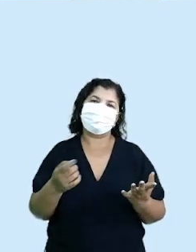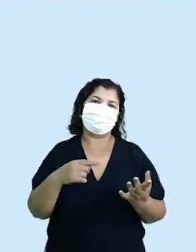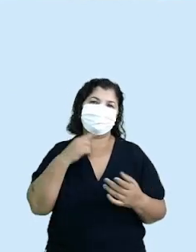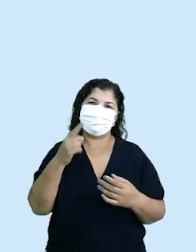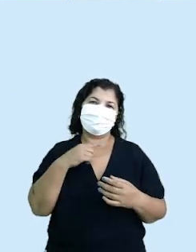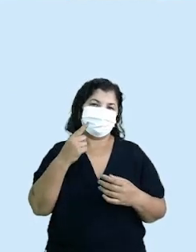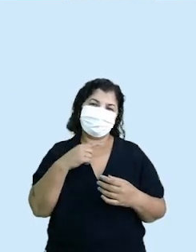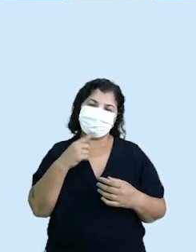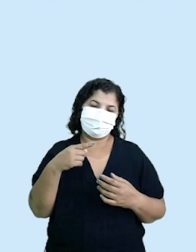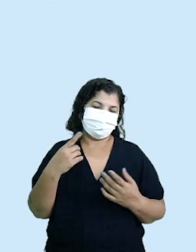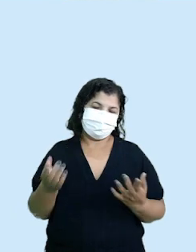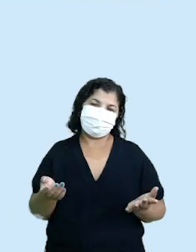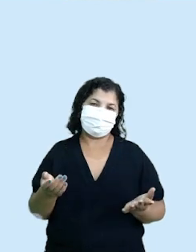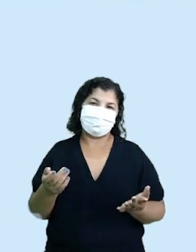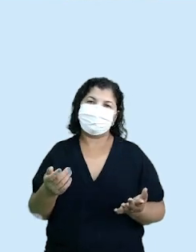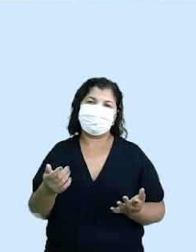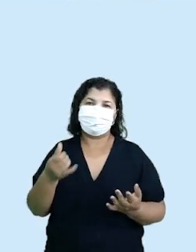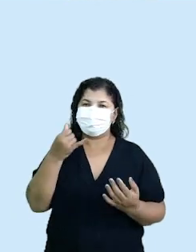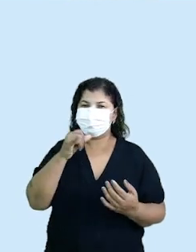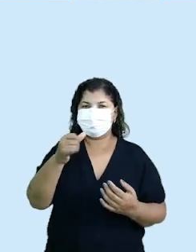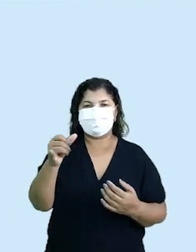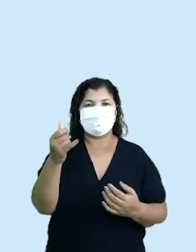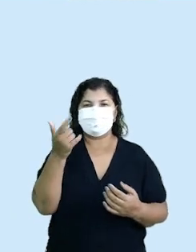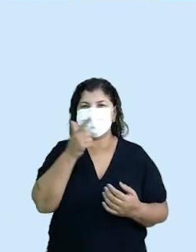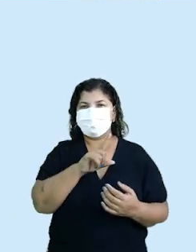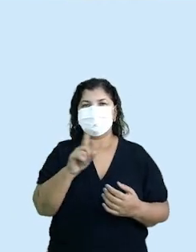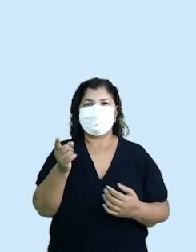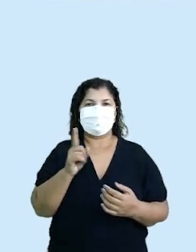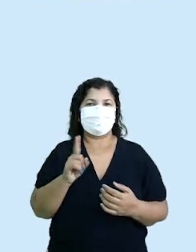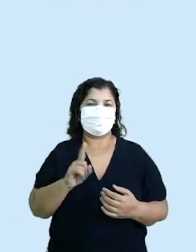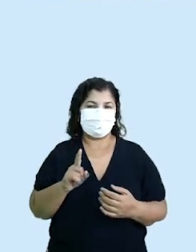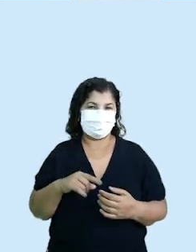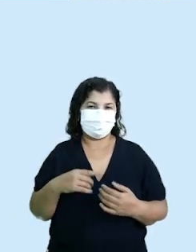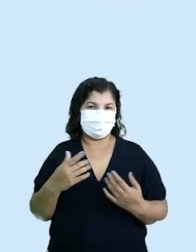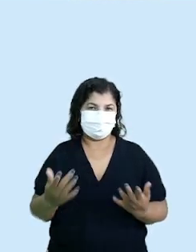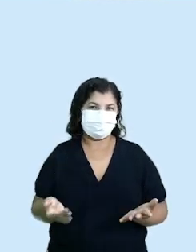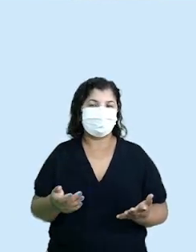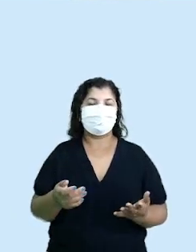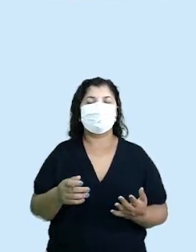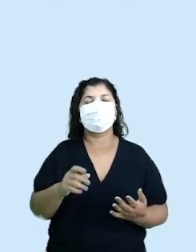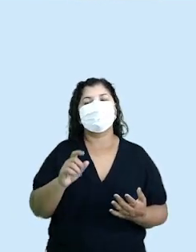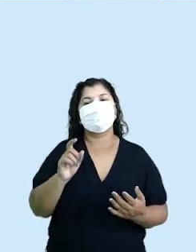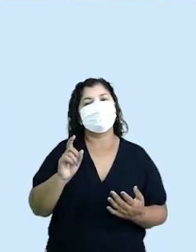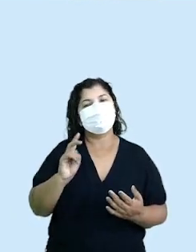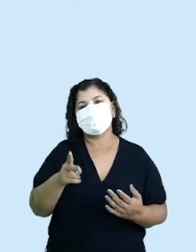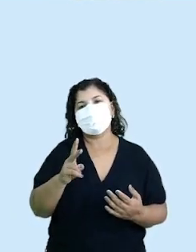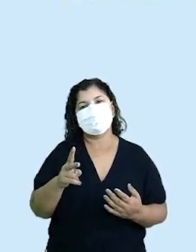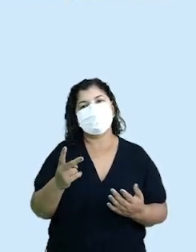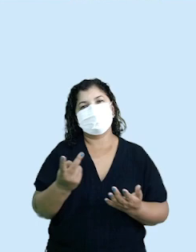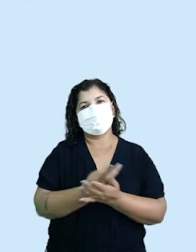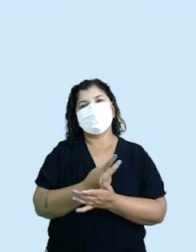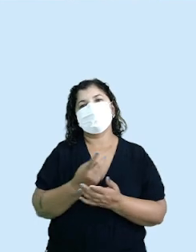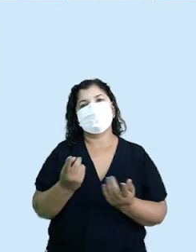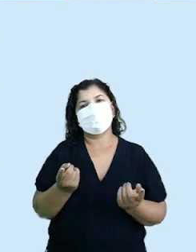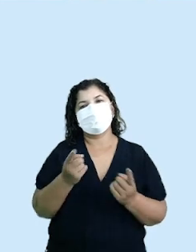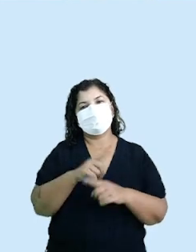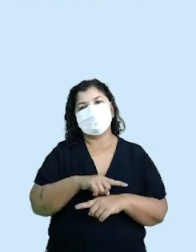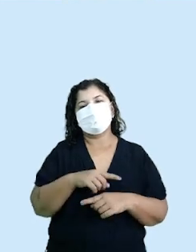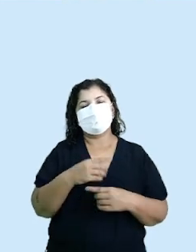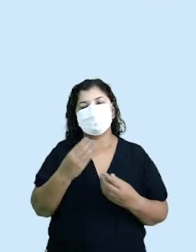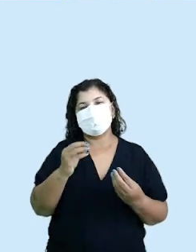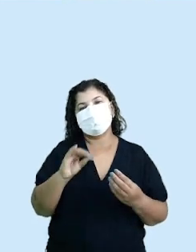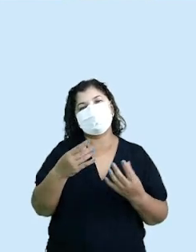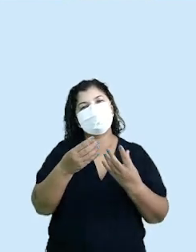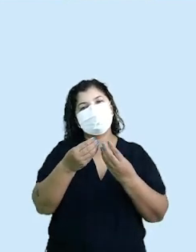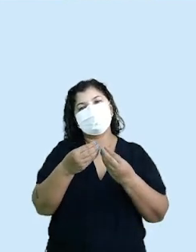sentido contrário. E ao invés de carregar a sua pilha, o que talvez aconteça seja ela ser danificada. Então,